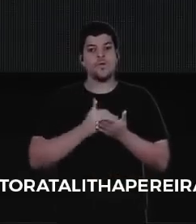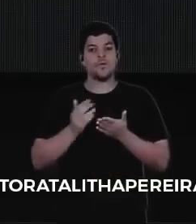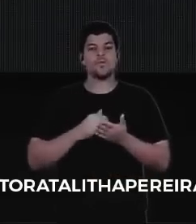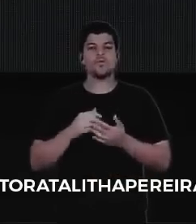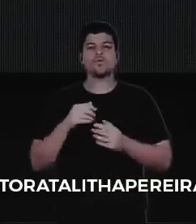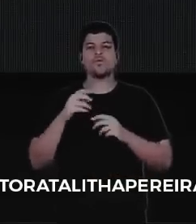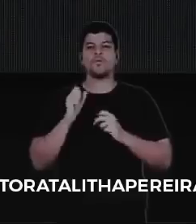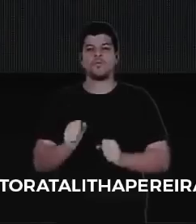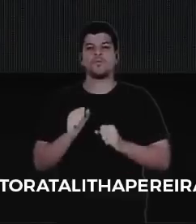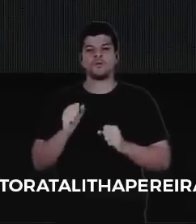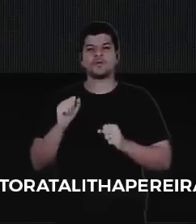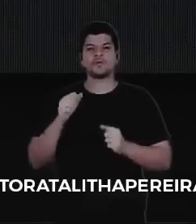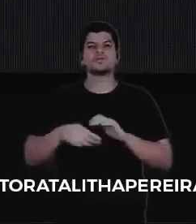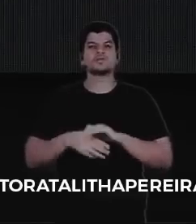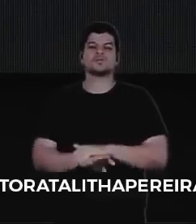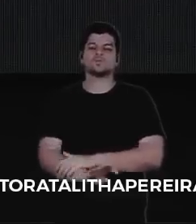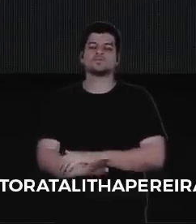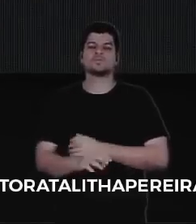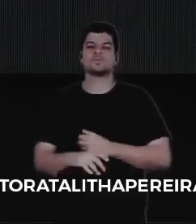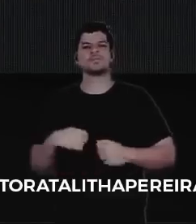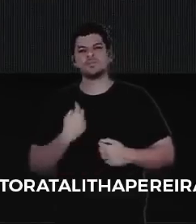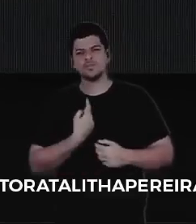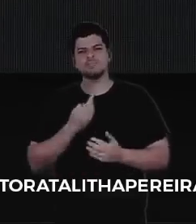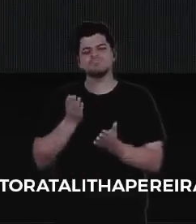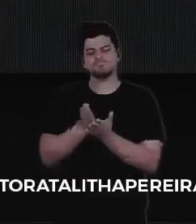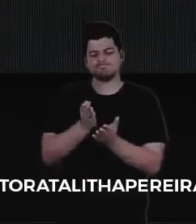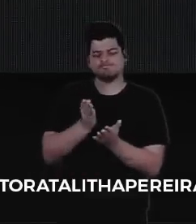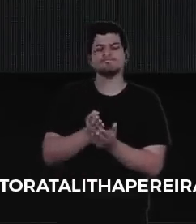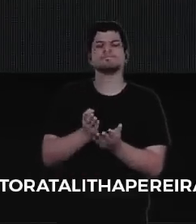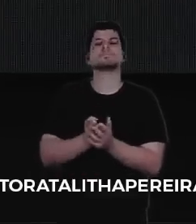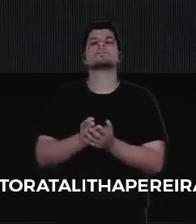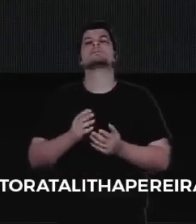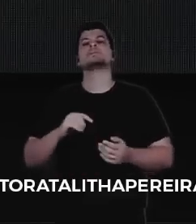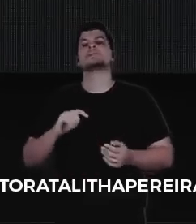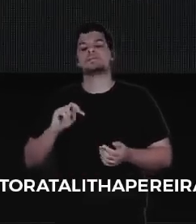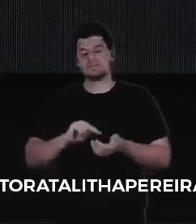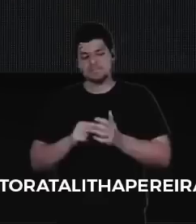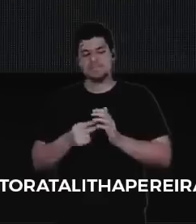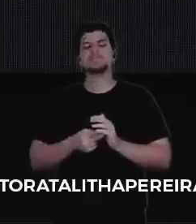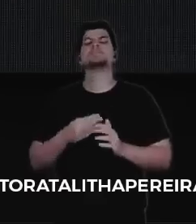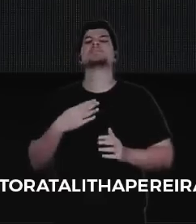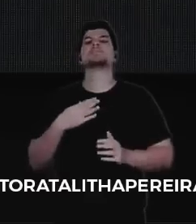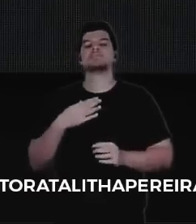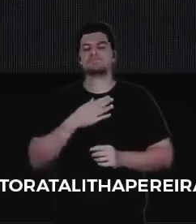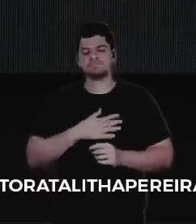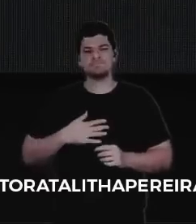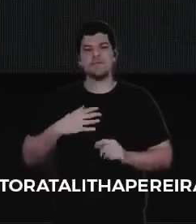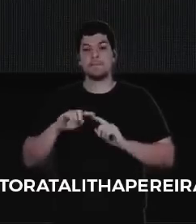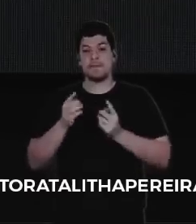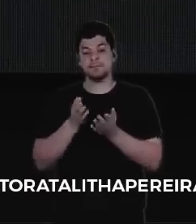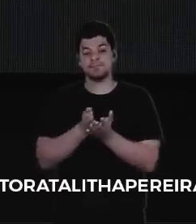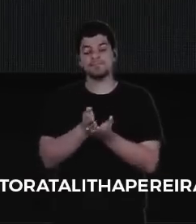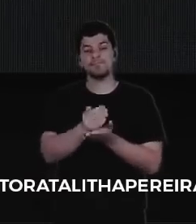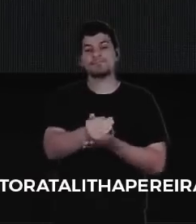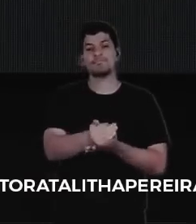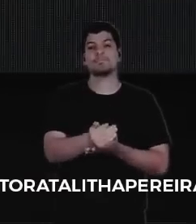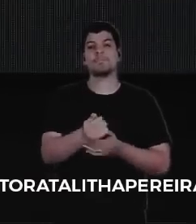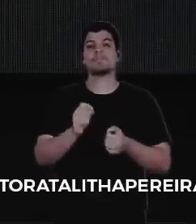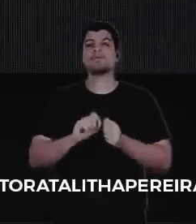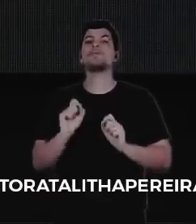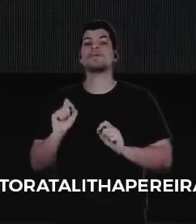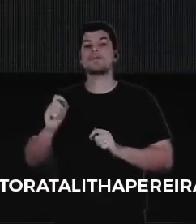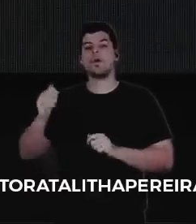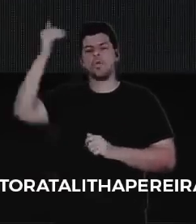A realização da disciplina gera em nós isso, satisfação. Mas a indisciplina causa o quê? Culpa. Não é